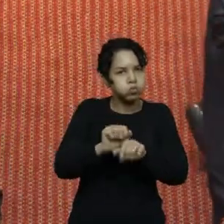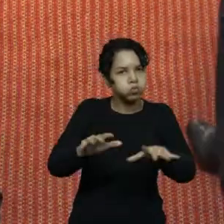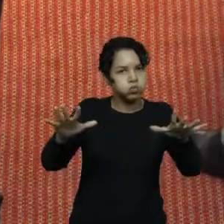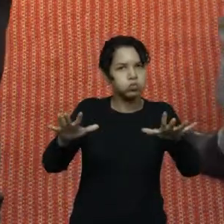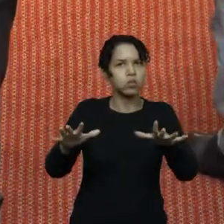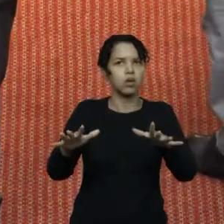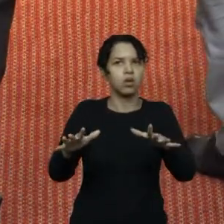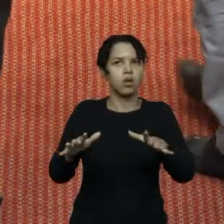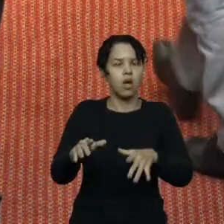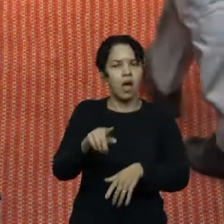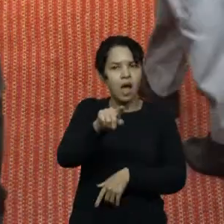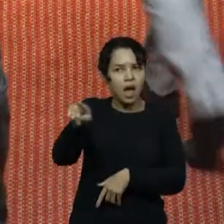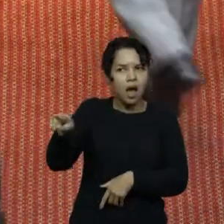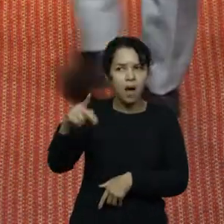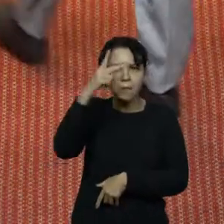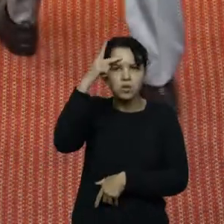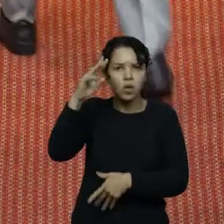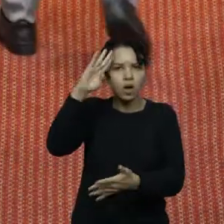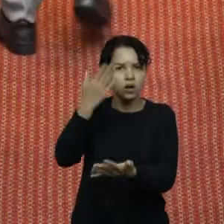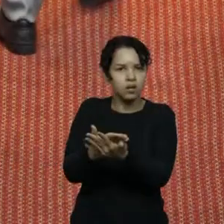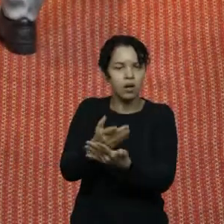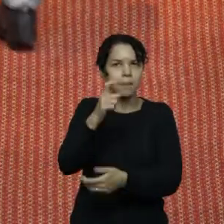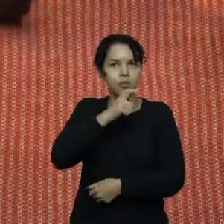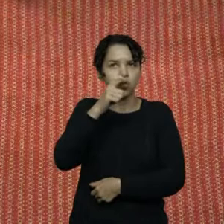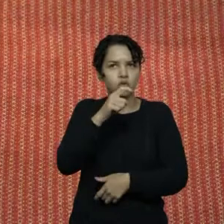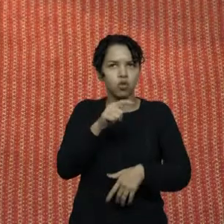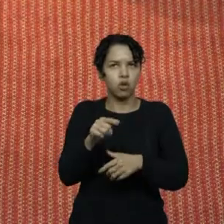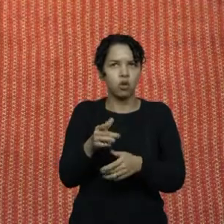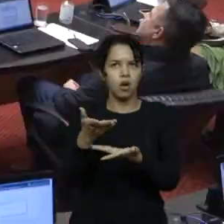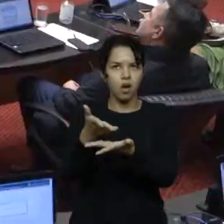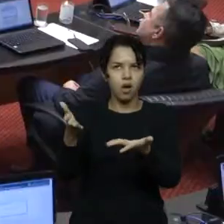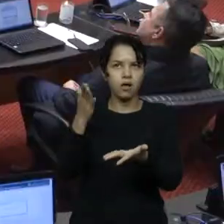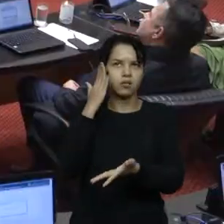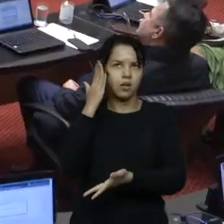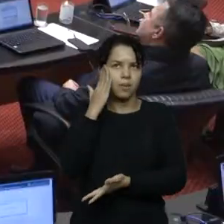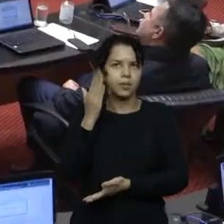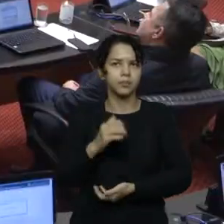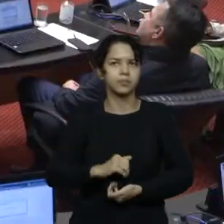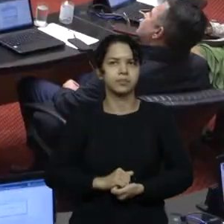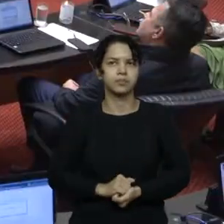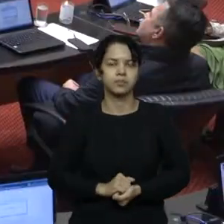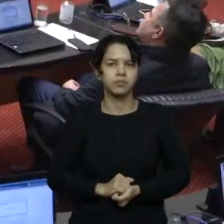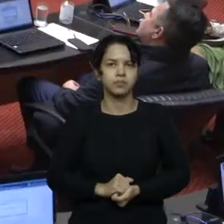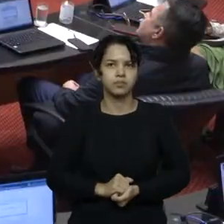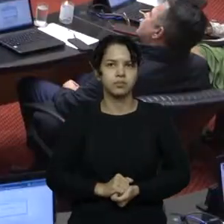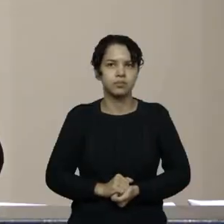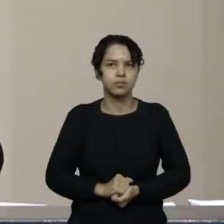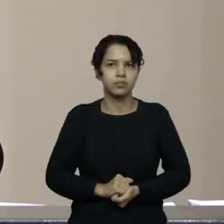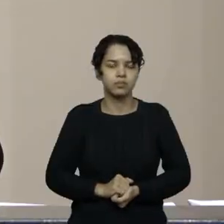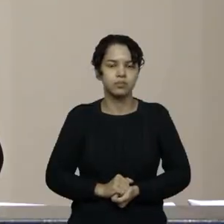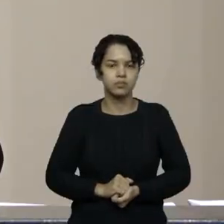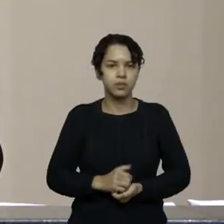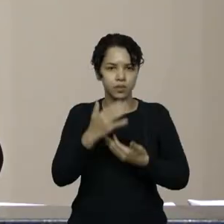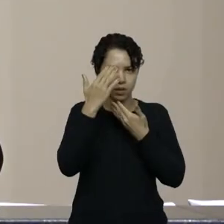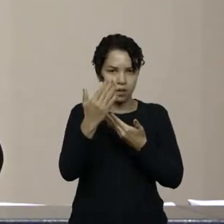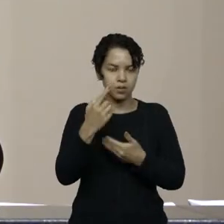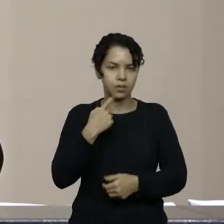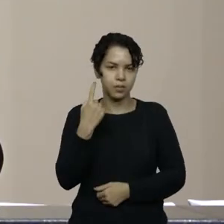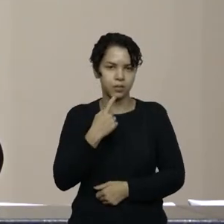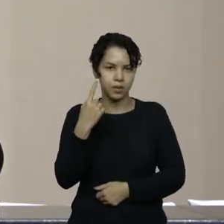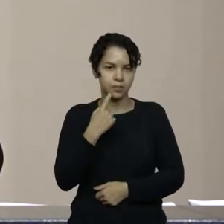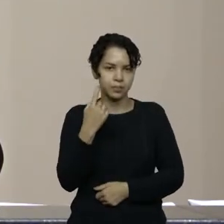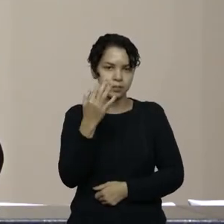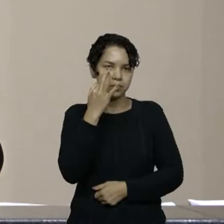pessoas que acreditaram na mentira alguns dias atrás Tomara que chega nessas pessoas Obrigado deputado Fernando creme ainda para